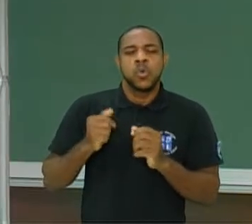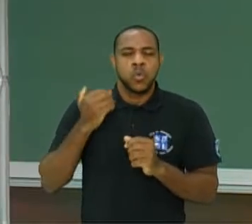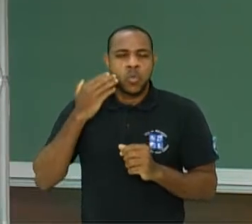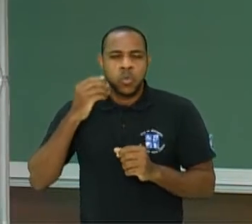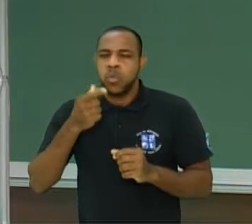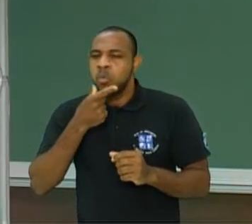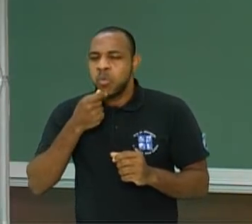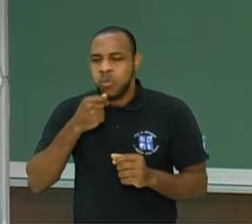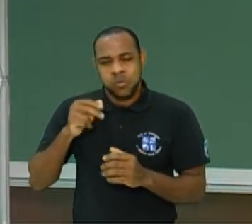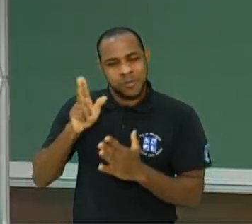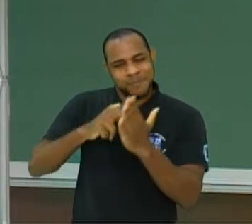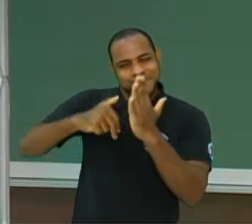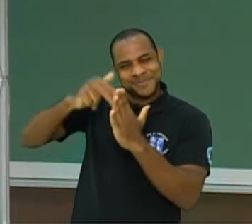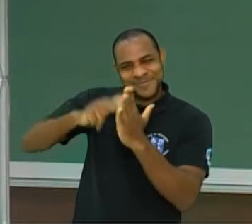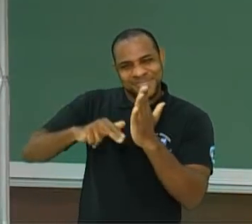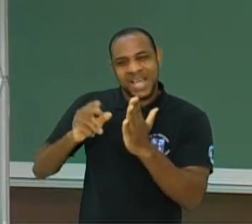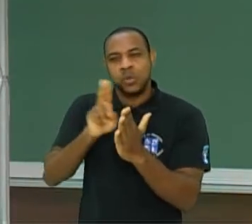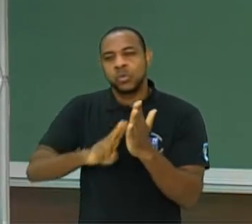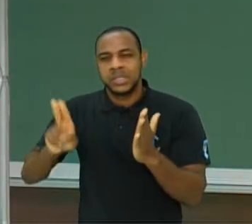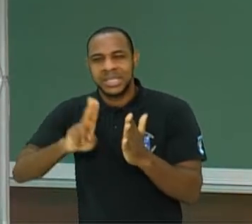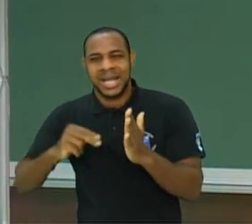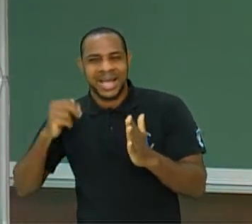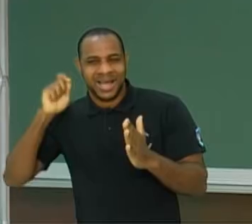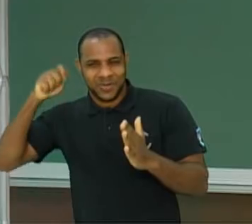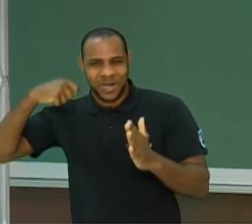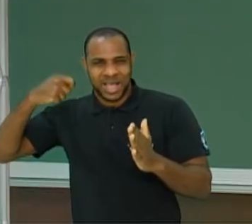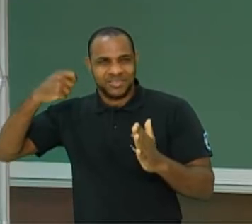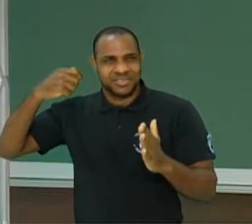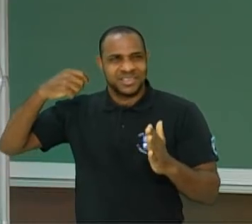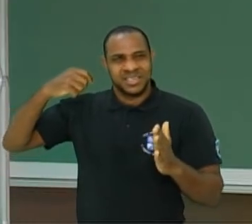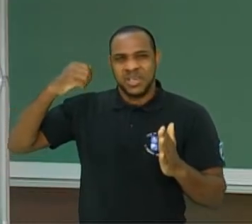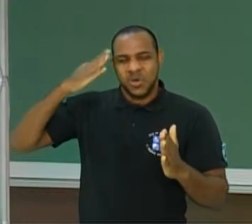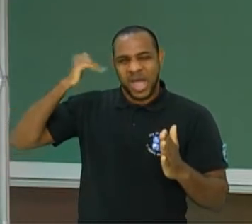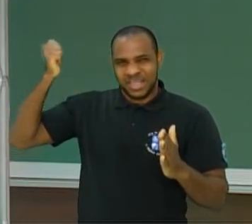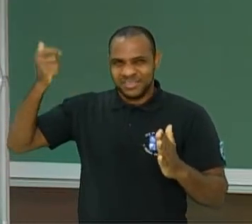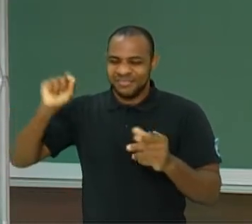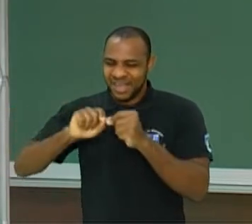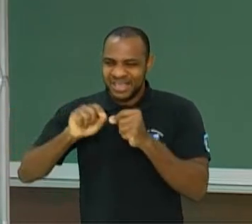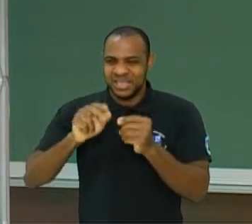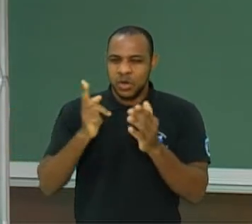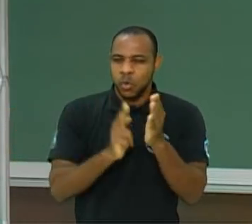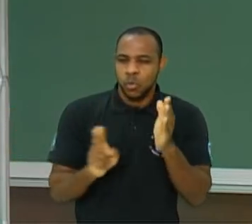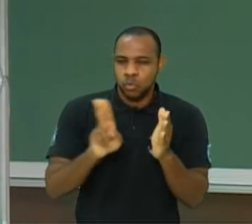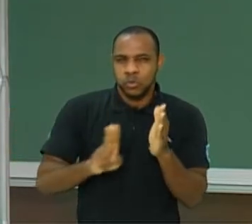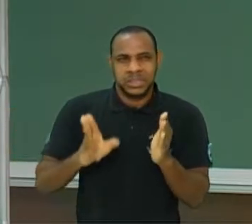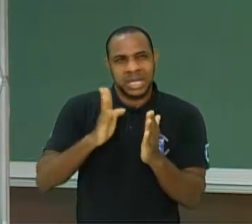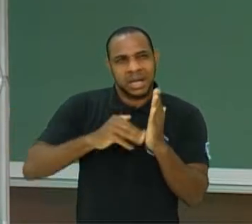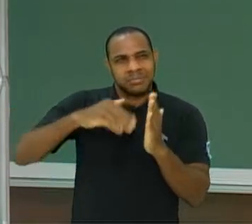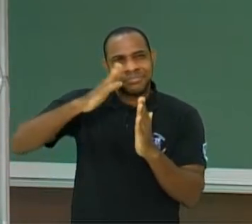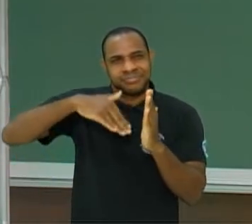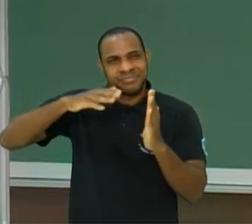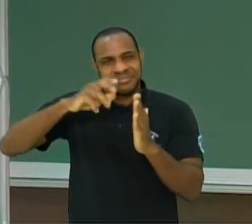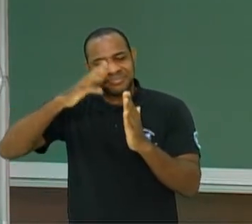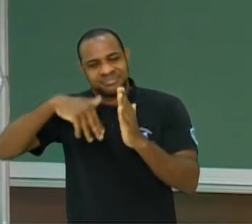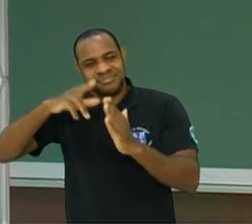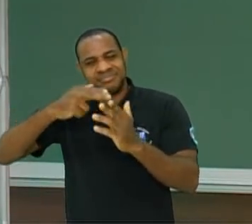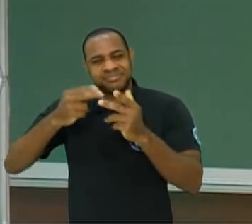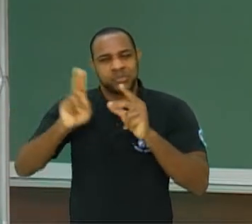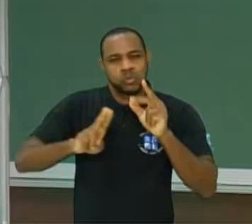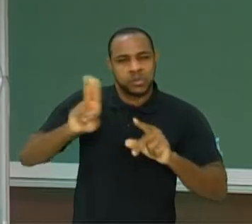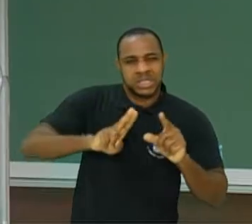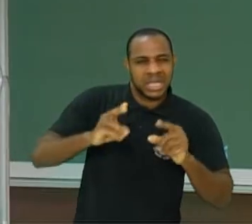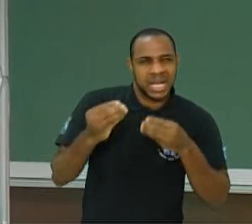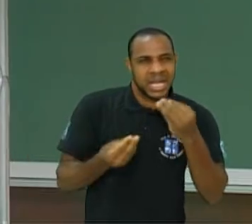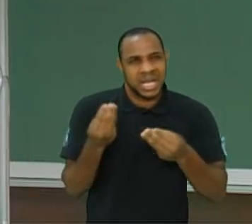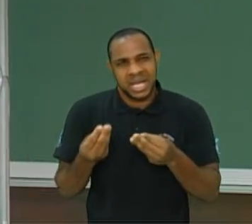sua obra? Se ele vai fazer através, né, com tintas, com tecidos, com, né, enfim, o que ele vai usar de materiais? Qual é a